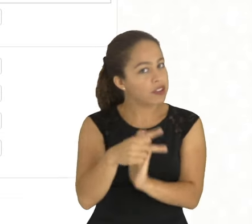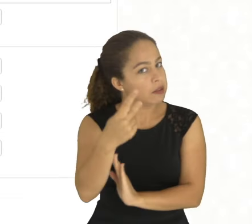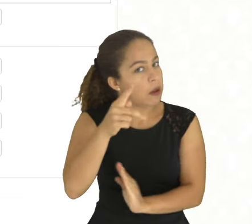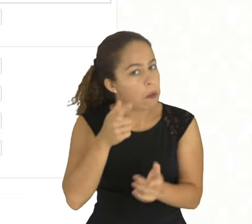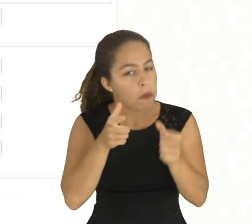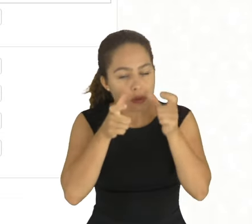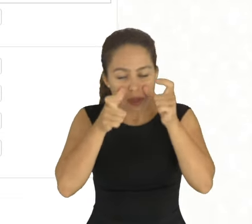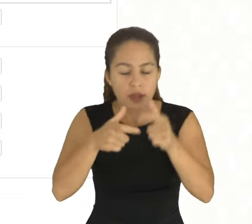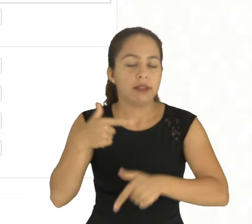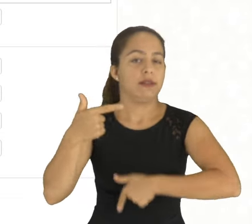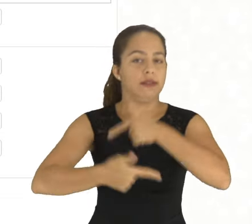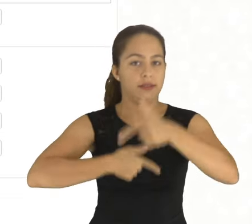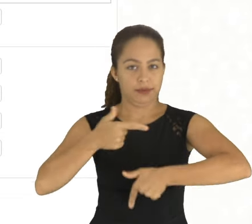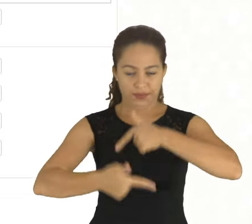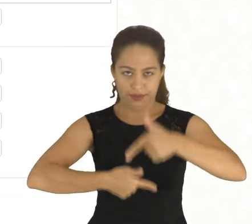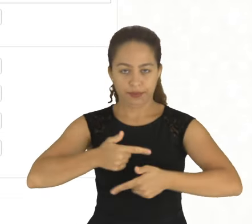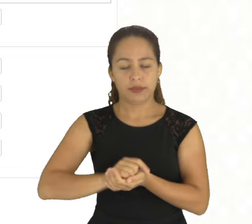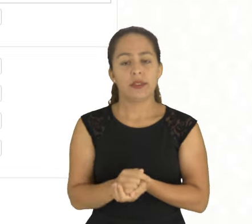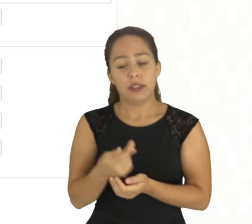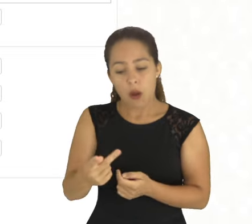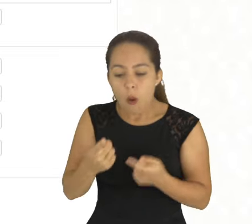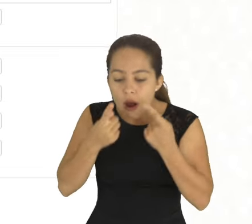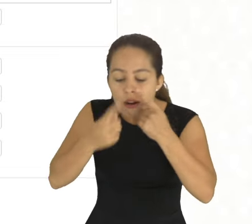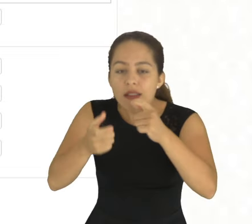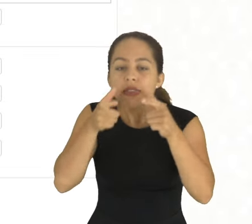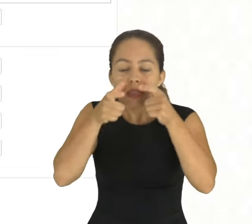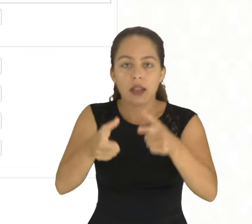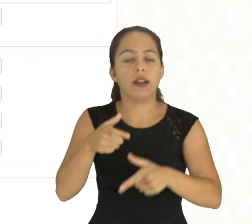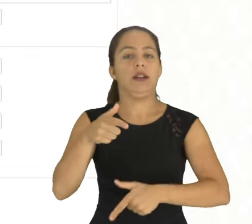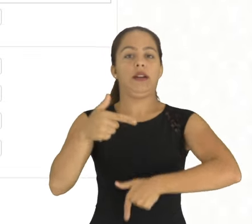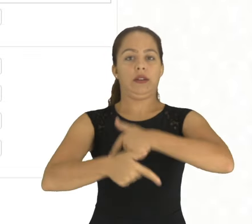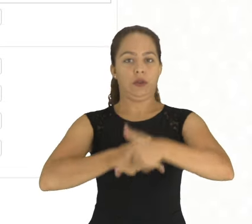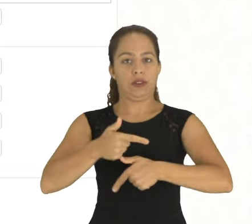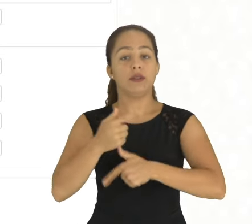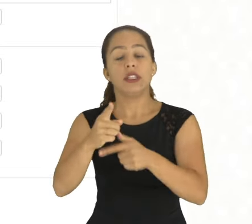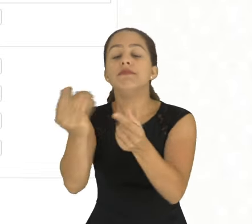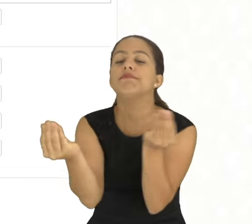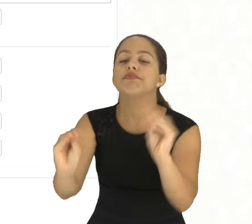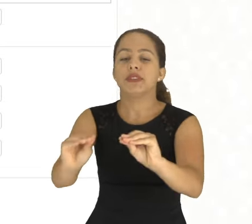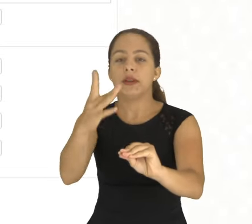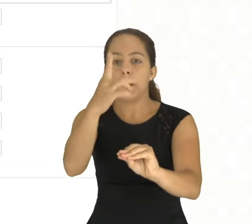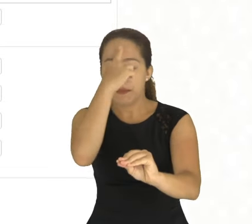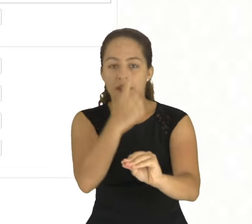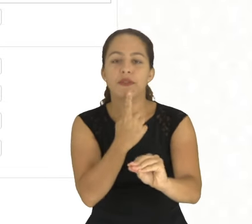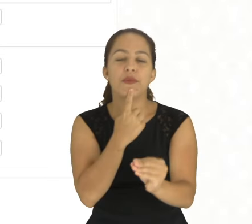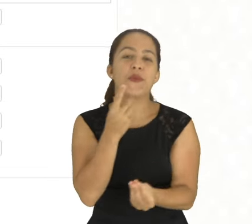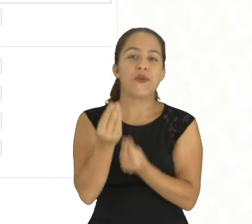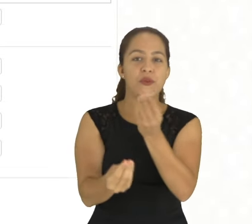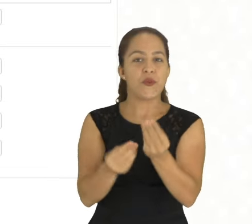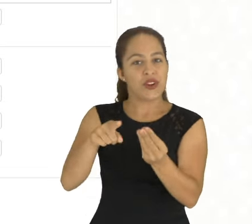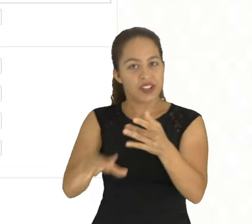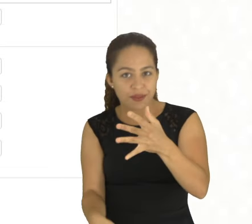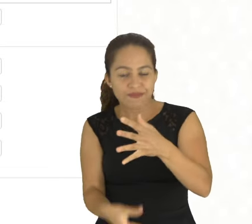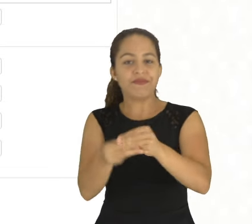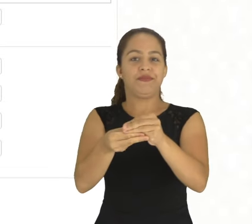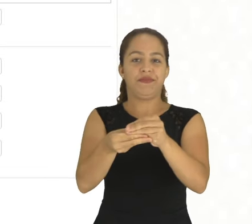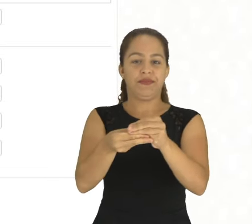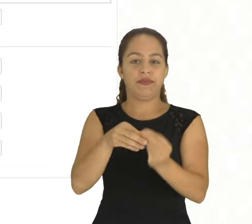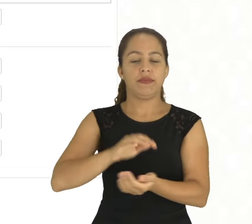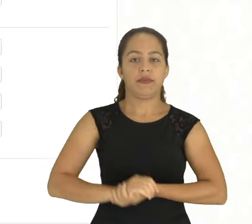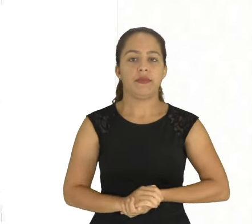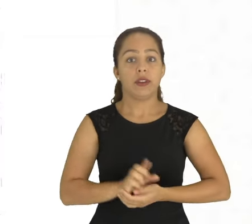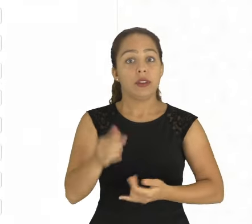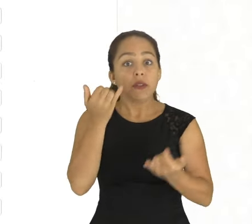vocês irão inserir palavras de assuntos de seu interesse que irão ser adicionados ao seu perfil em forma de tag. Preenchendo